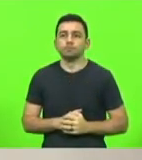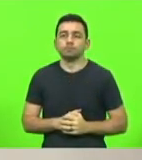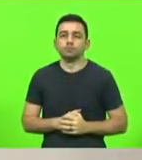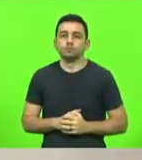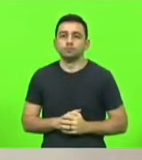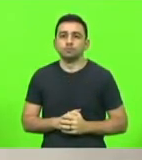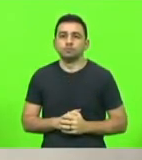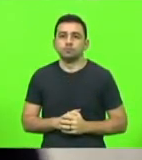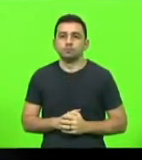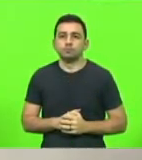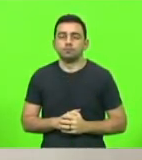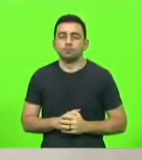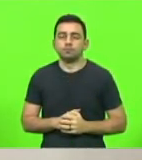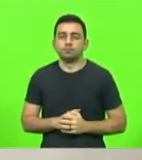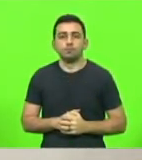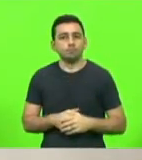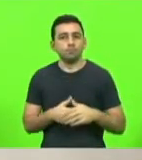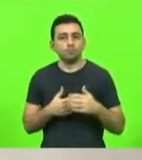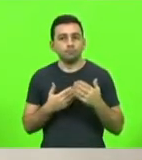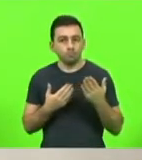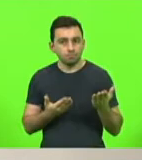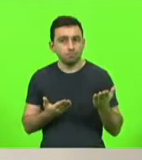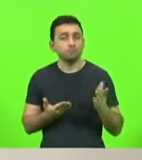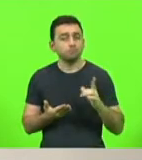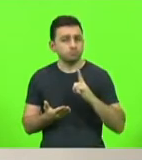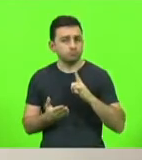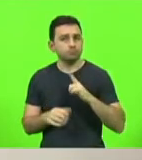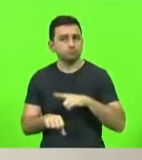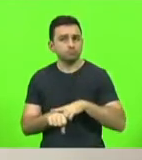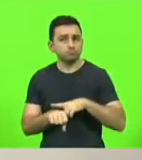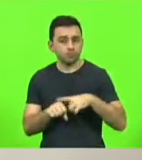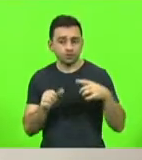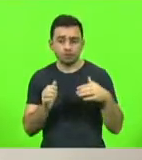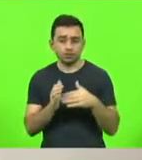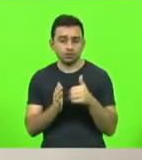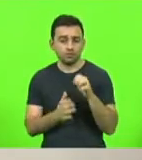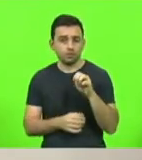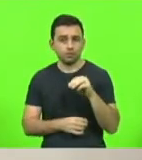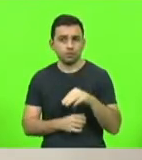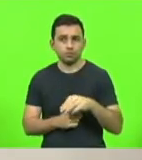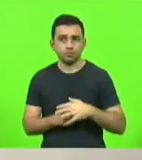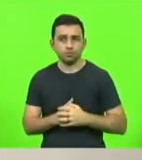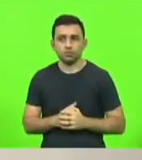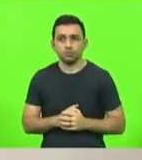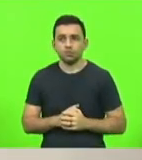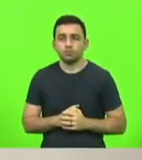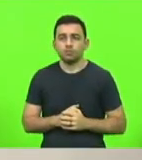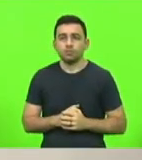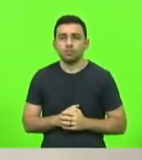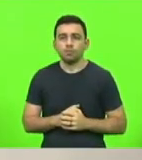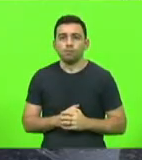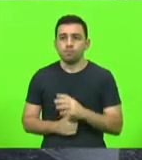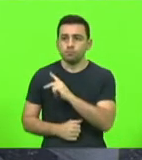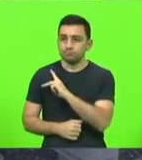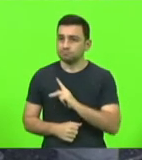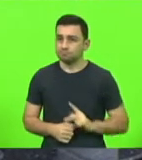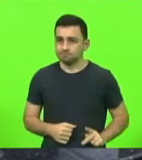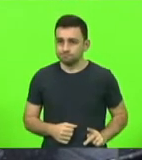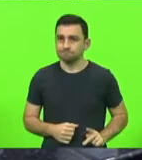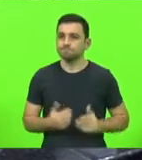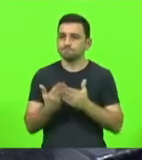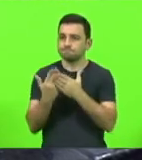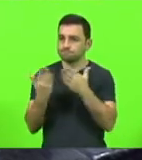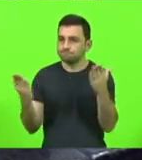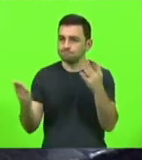Deputado... Vossa Excelência terá 10 minutos, deputado Jerry. Senhor presidente, senhores e senhoras